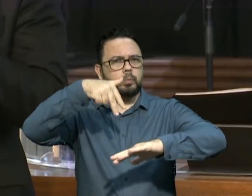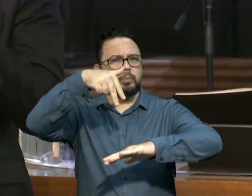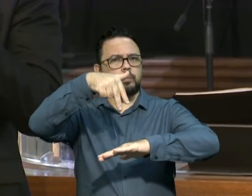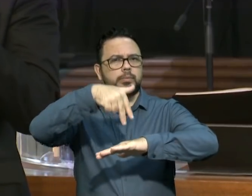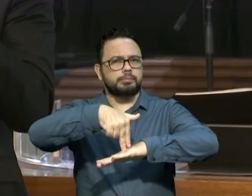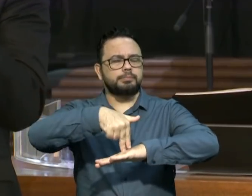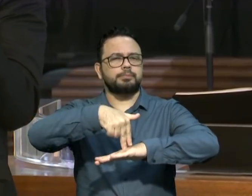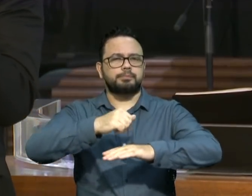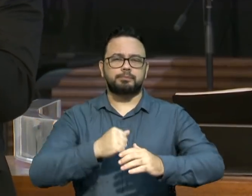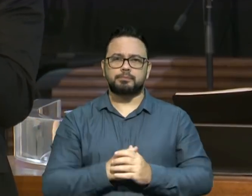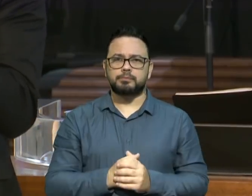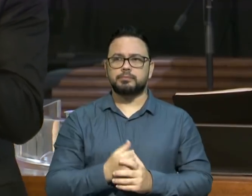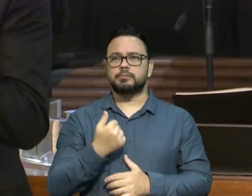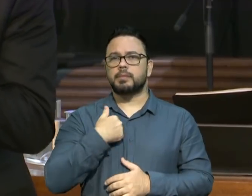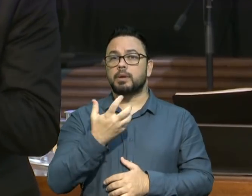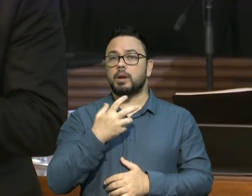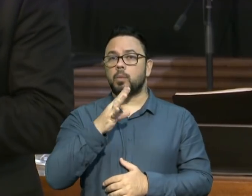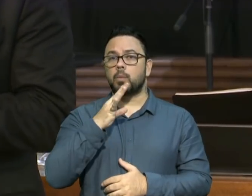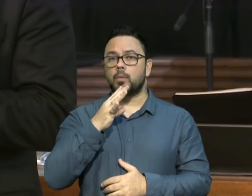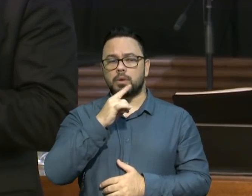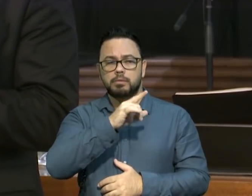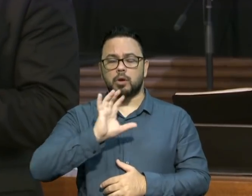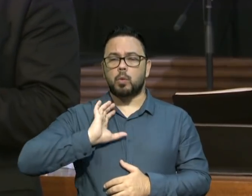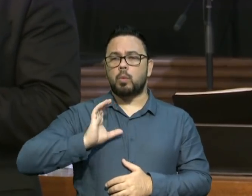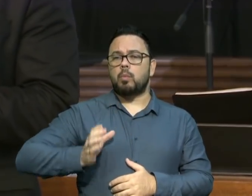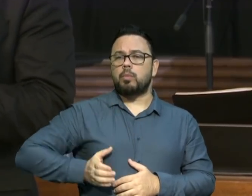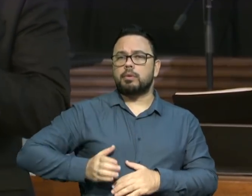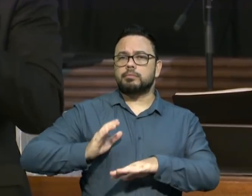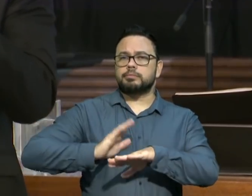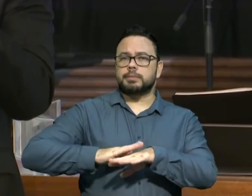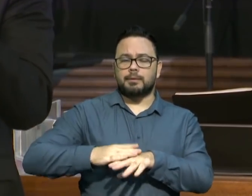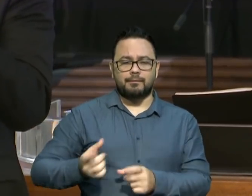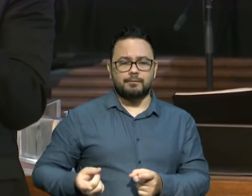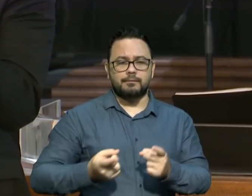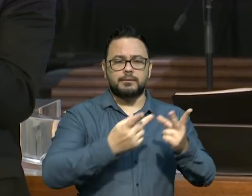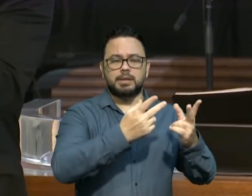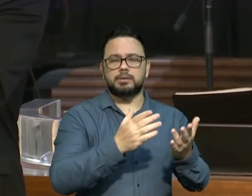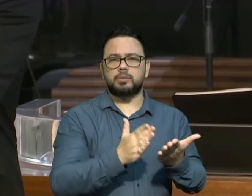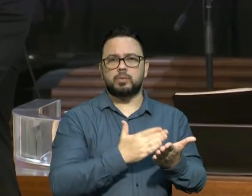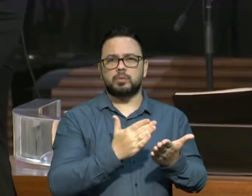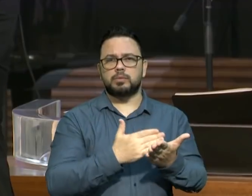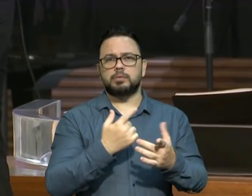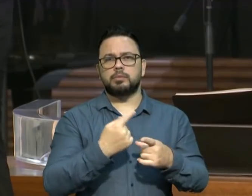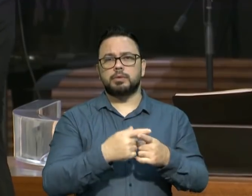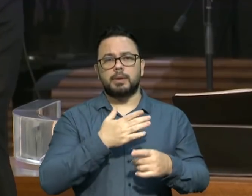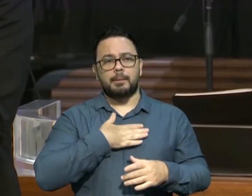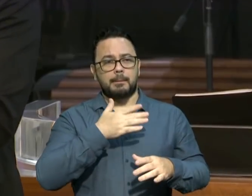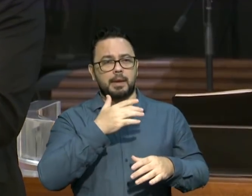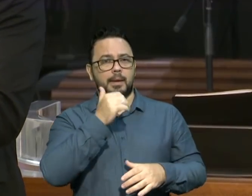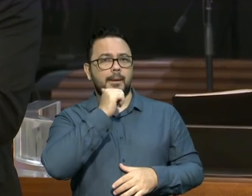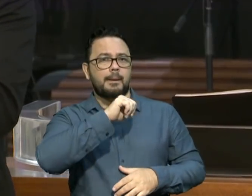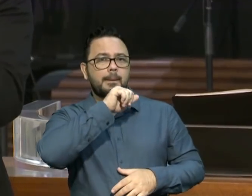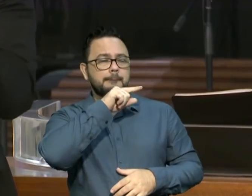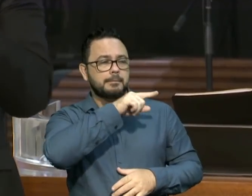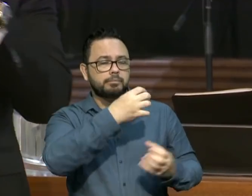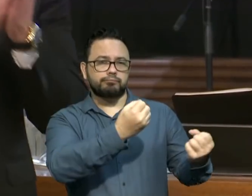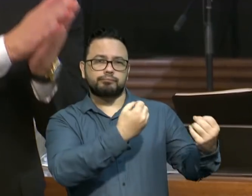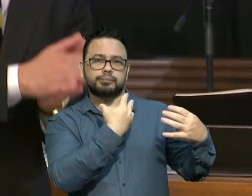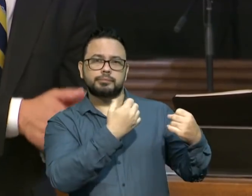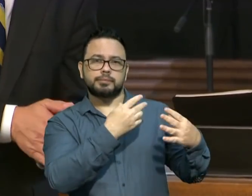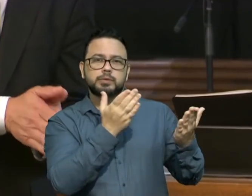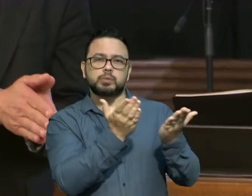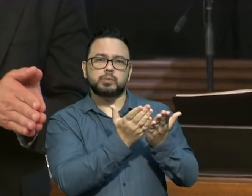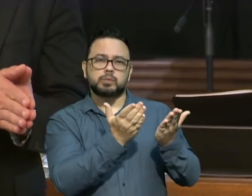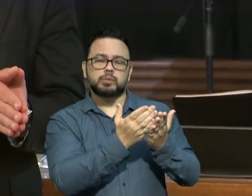é um dia eu quero conhecer esse compor o que eu recebi o evangelho dos lábios da minha mãe que recebeu